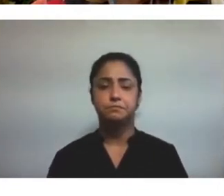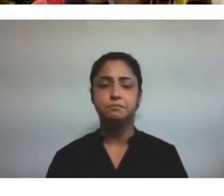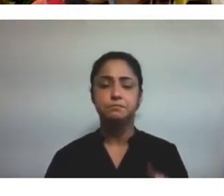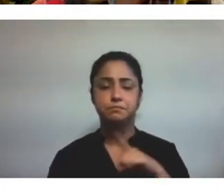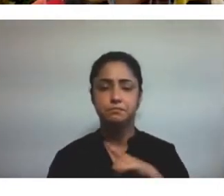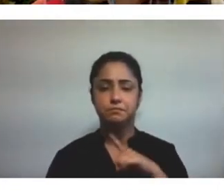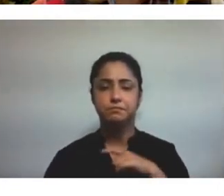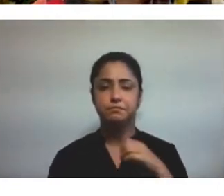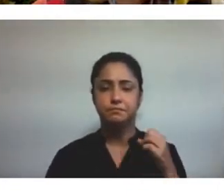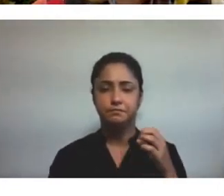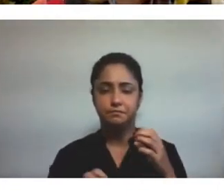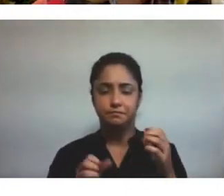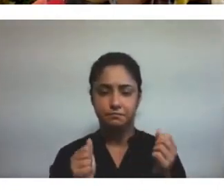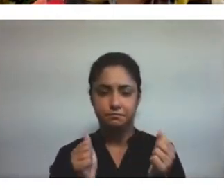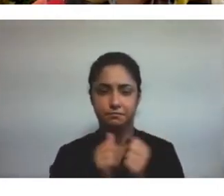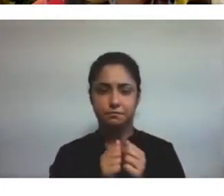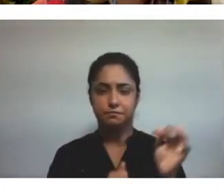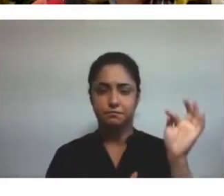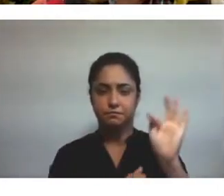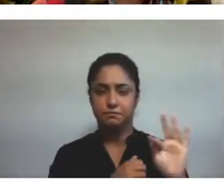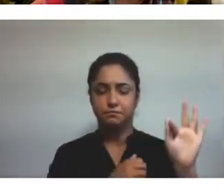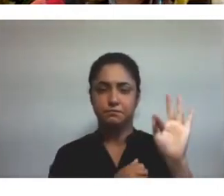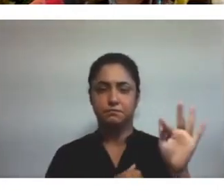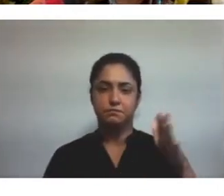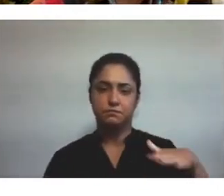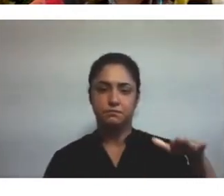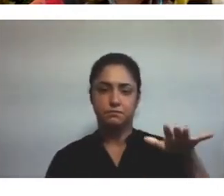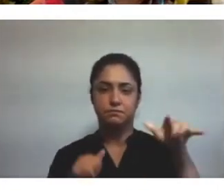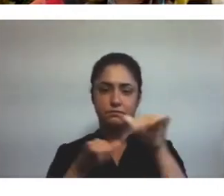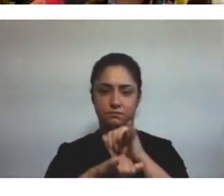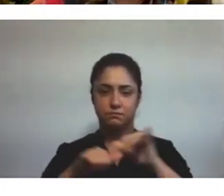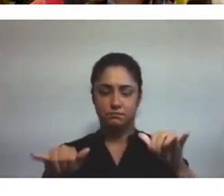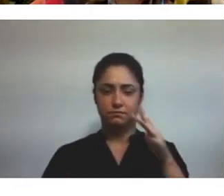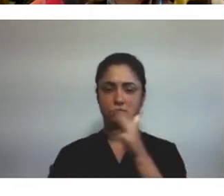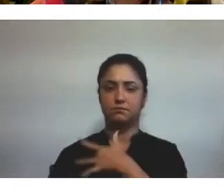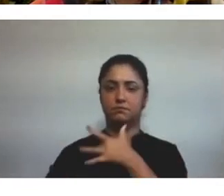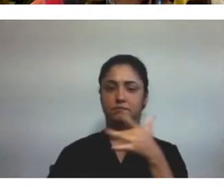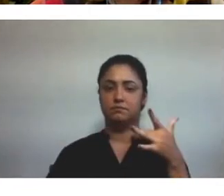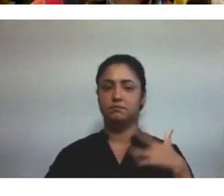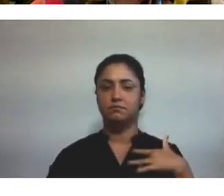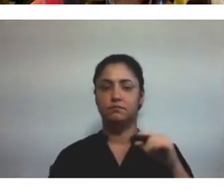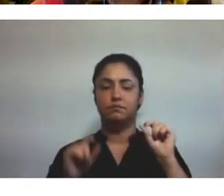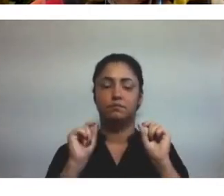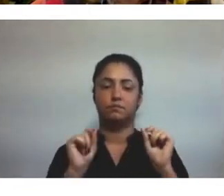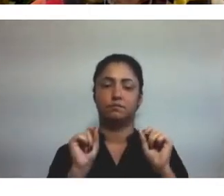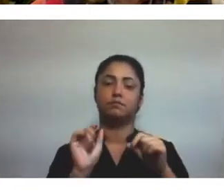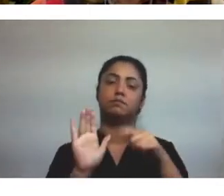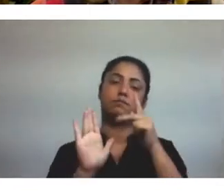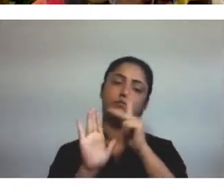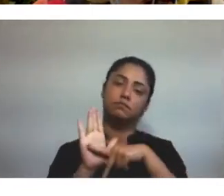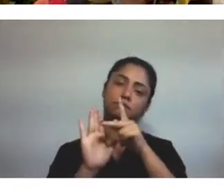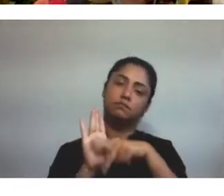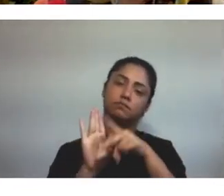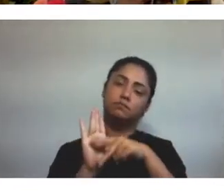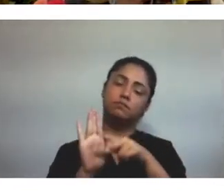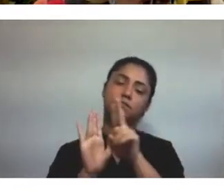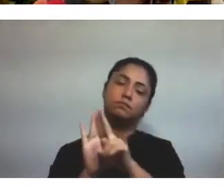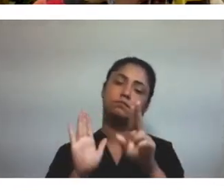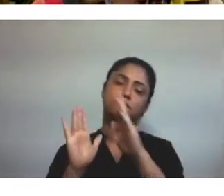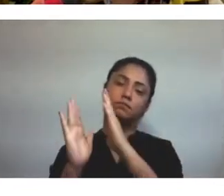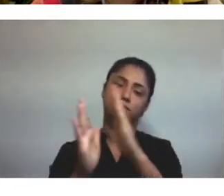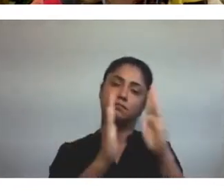faculdade, nesse campo de informação em saúde. E esse projeto, chamado Biblioteca Viva,